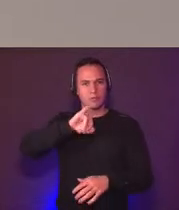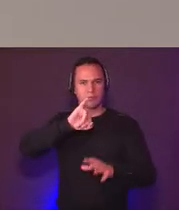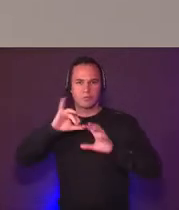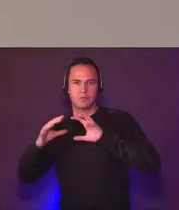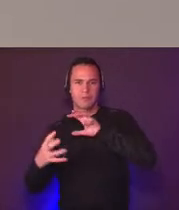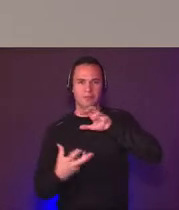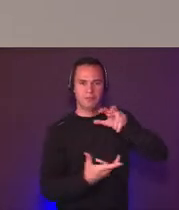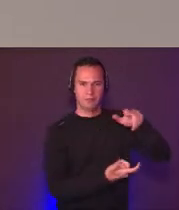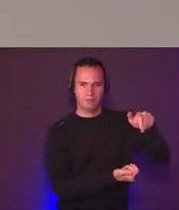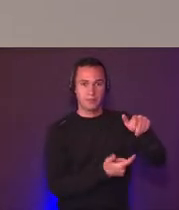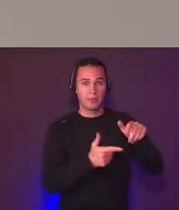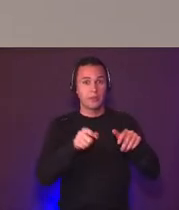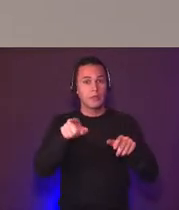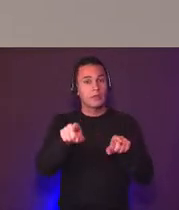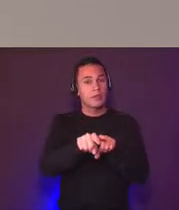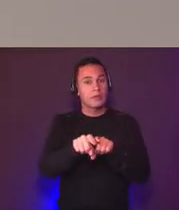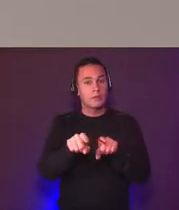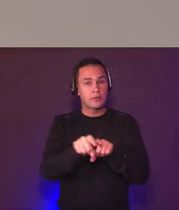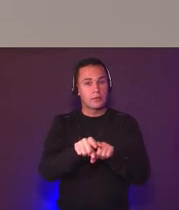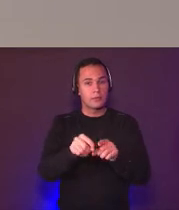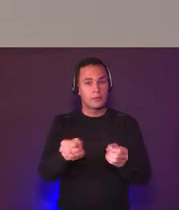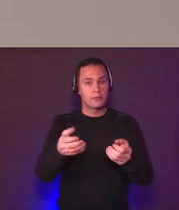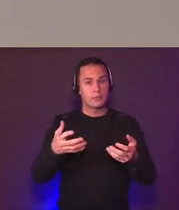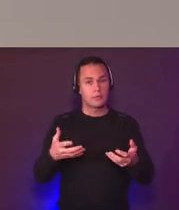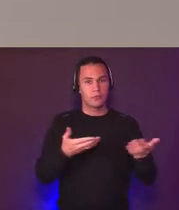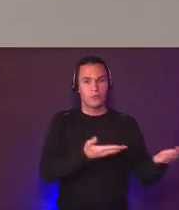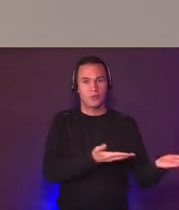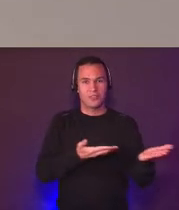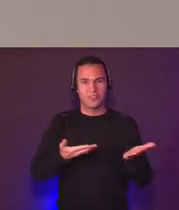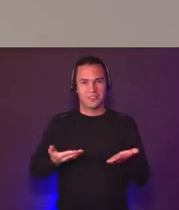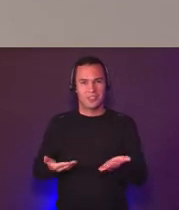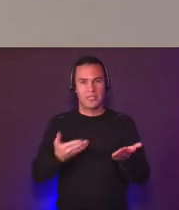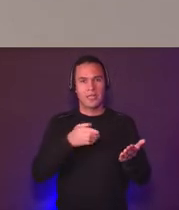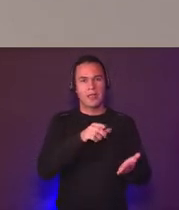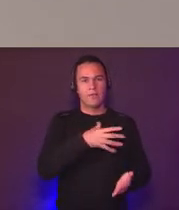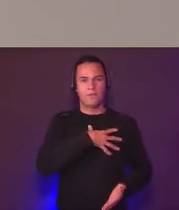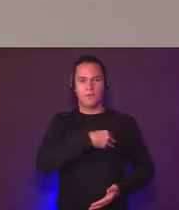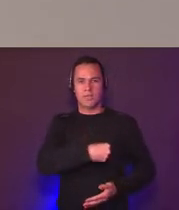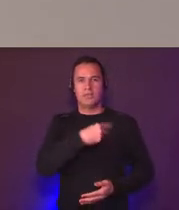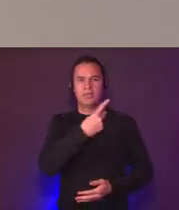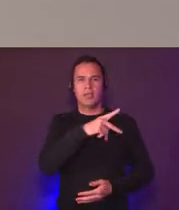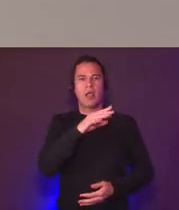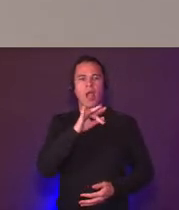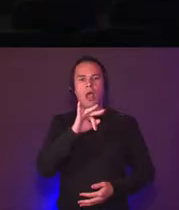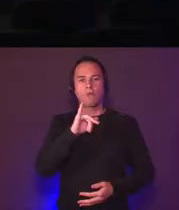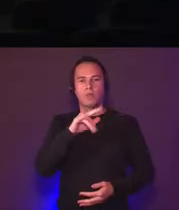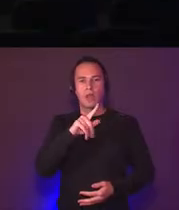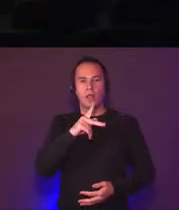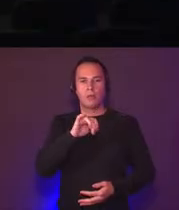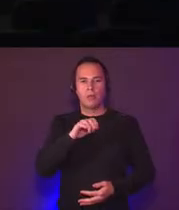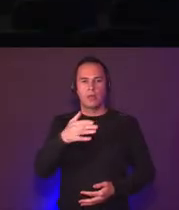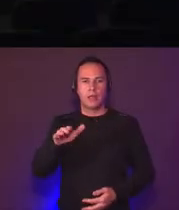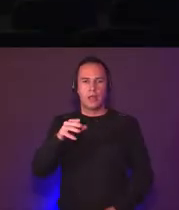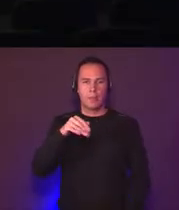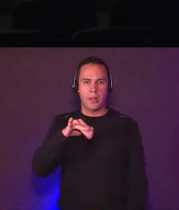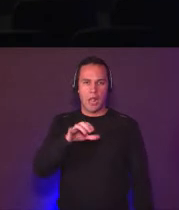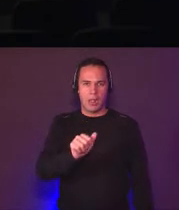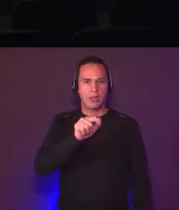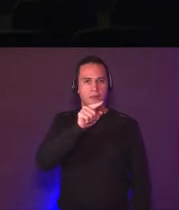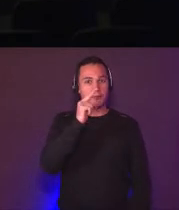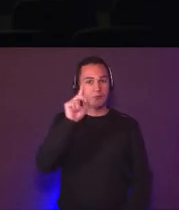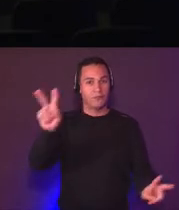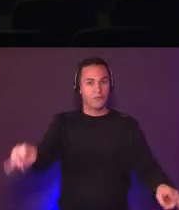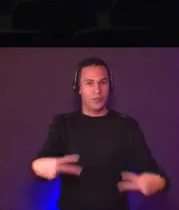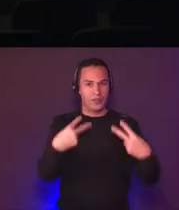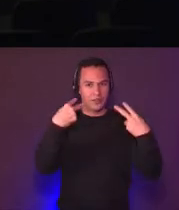internacional e trouxe, né, como convidada a filha do Philip Meyer, que o Philip Meyer vai estar